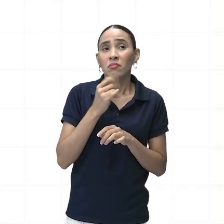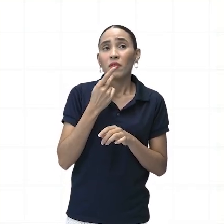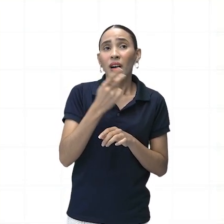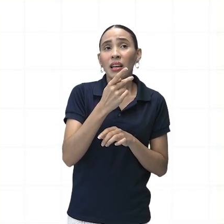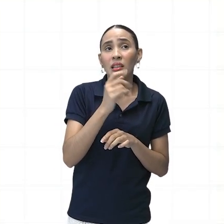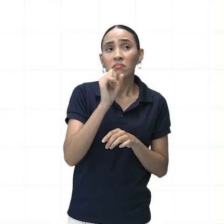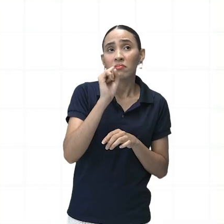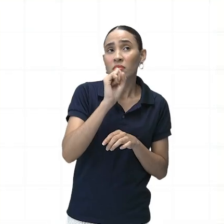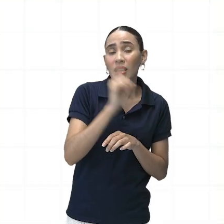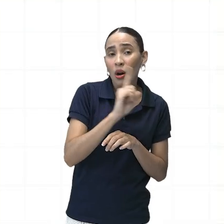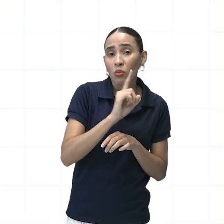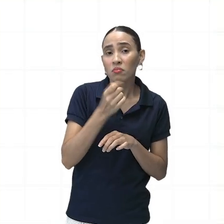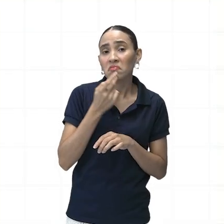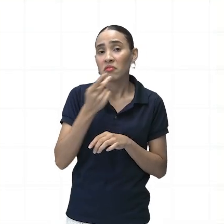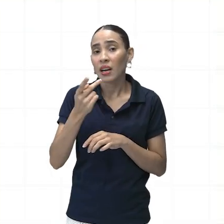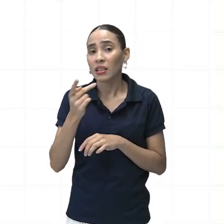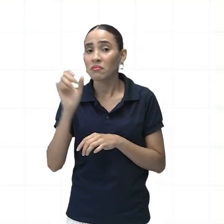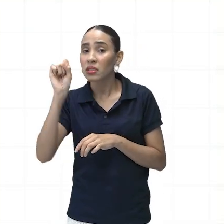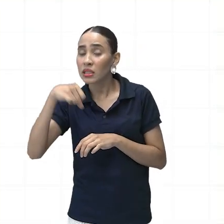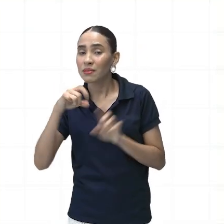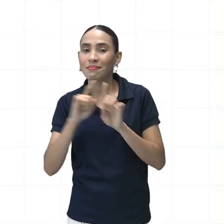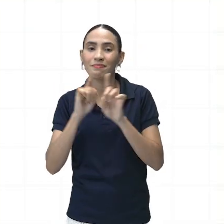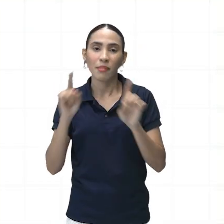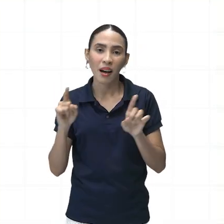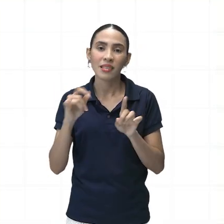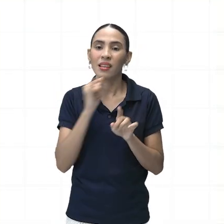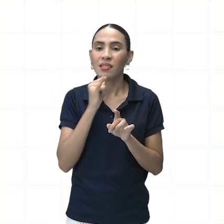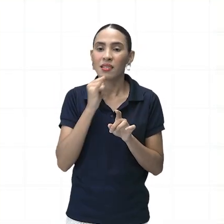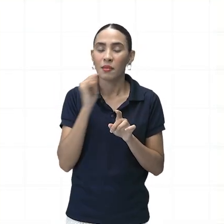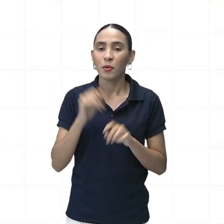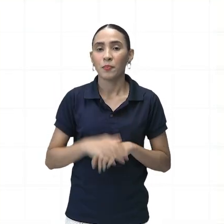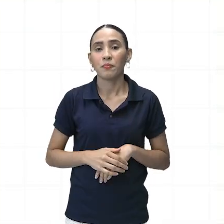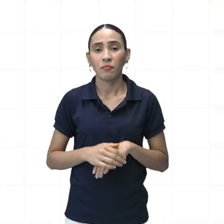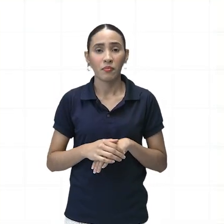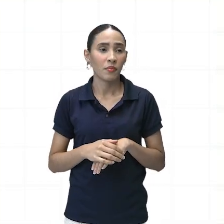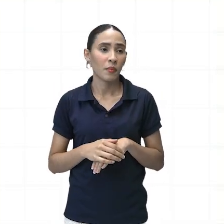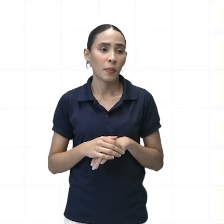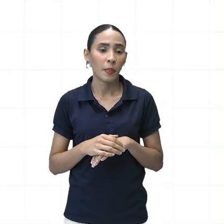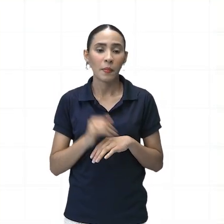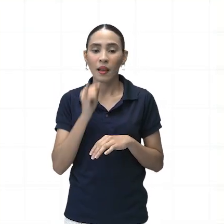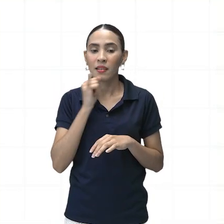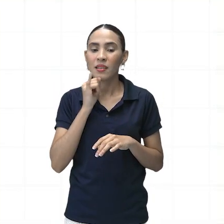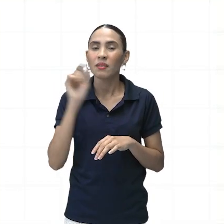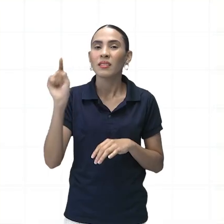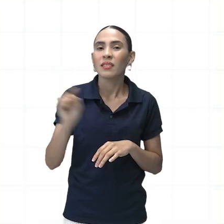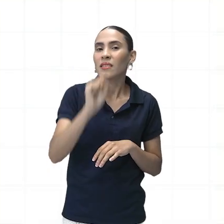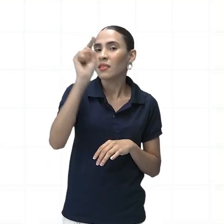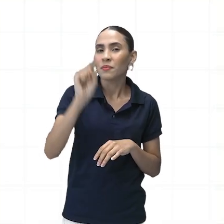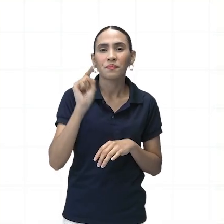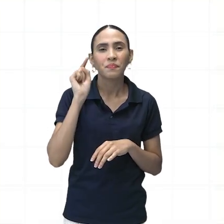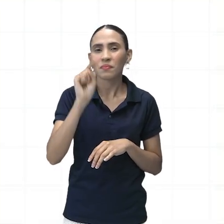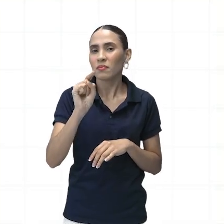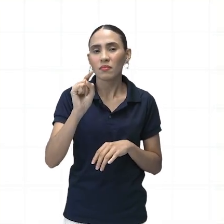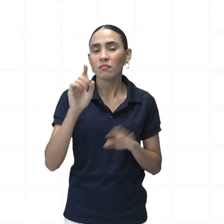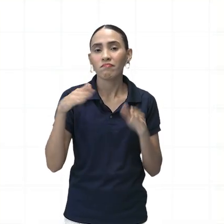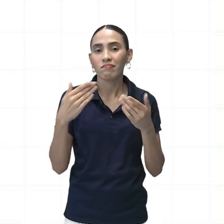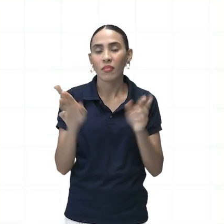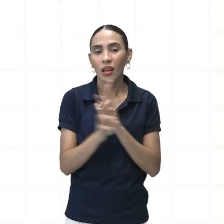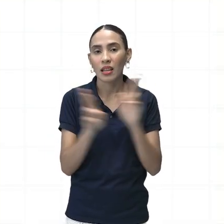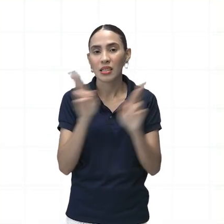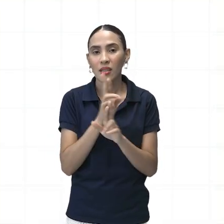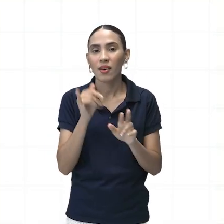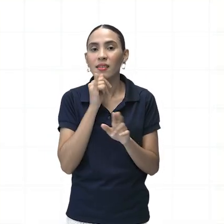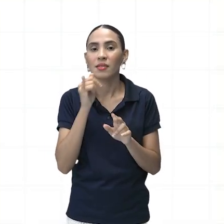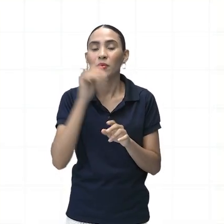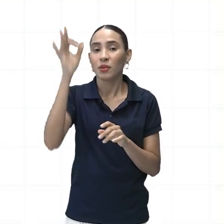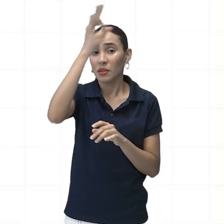mas que, de certa forma, ele deixa meio que uma interrogação em relação à questão